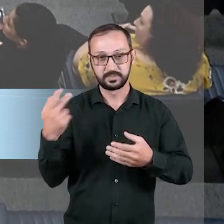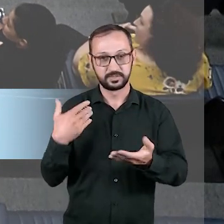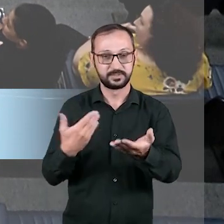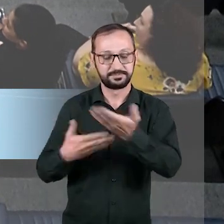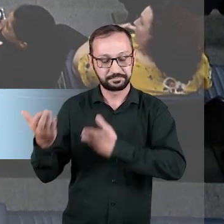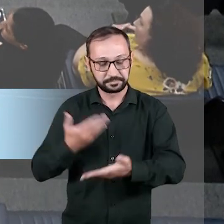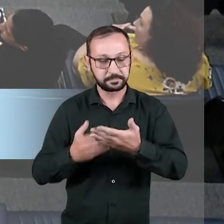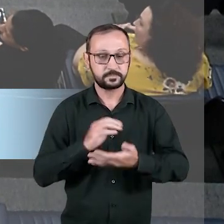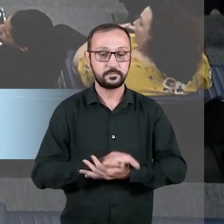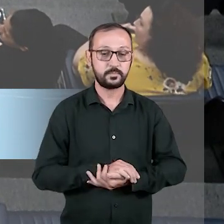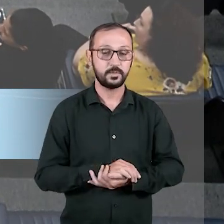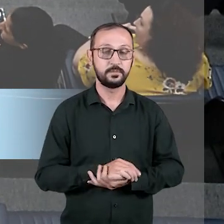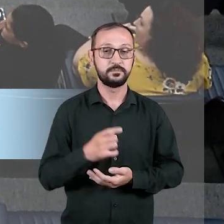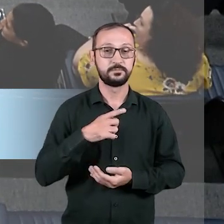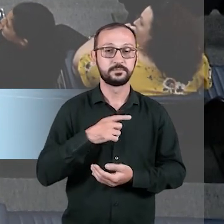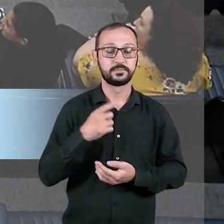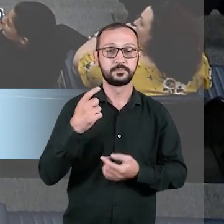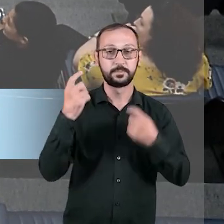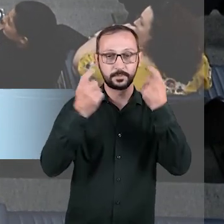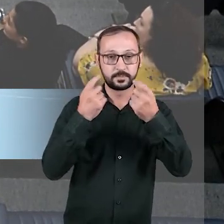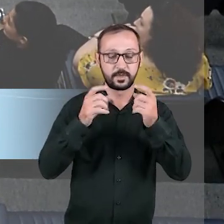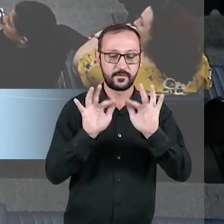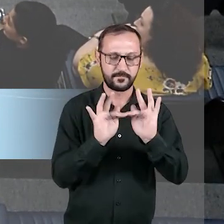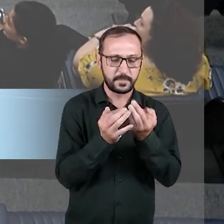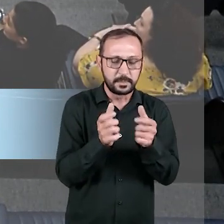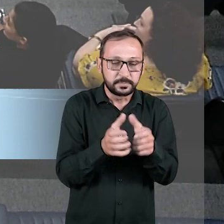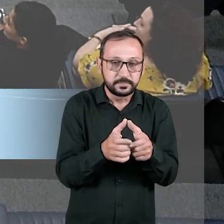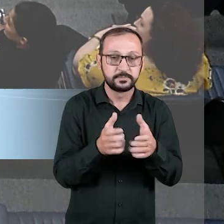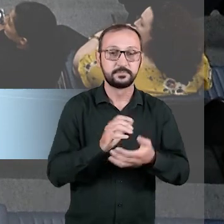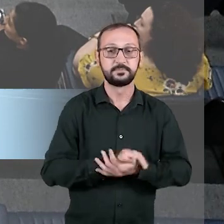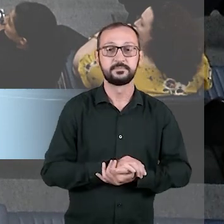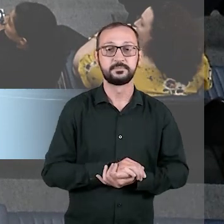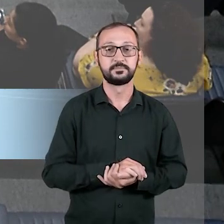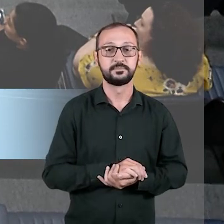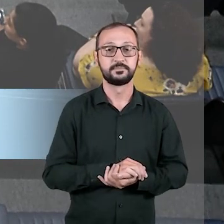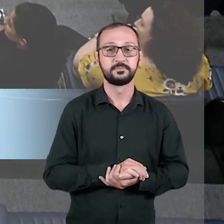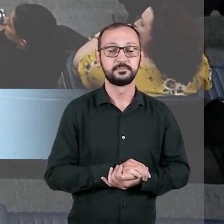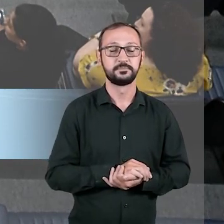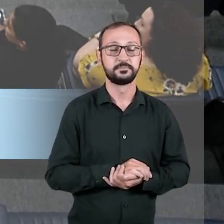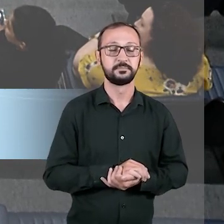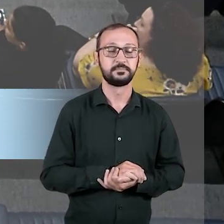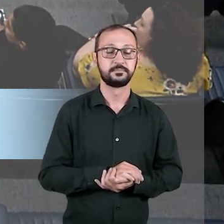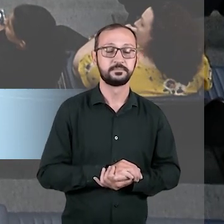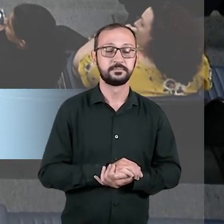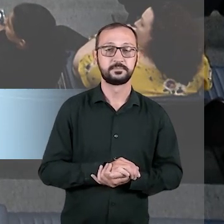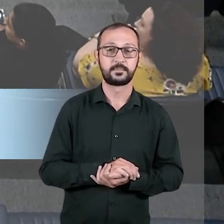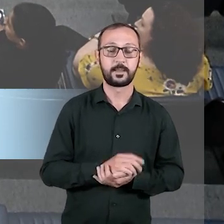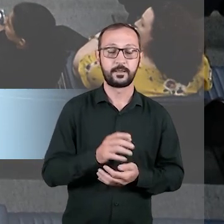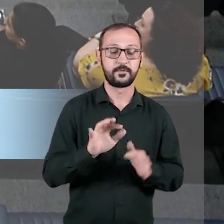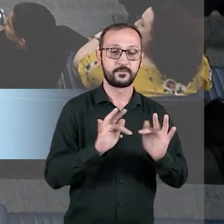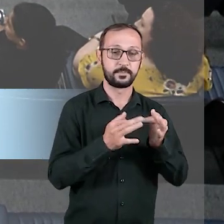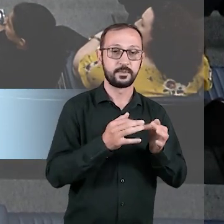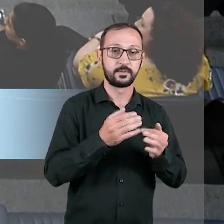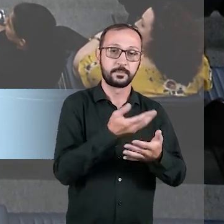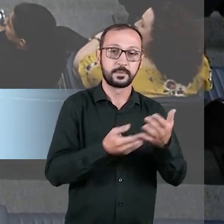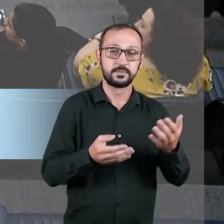com a Grazi. Eu tenho uma preocupação muito grande. Minha família é muito pequena, né? Como eu já disse para você. E a última pessoa que eu